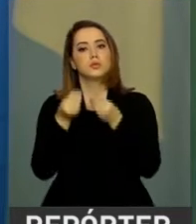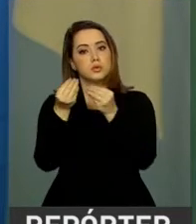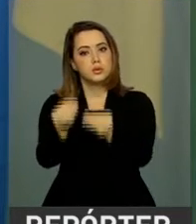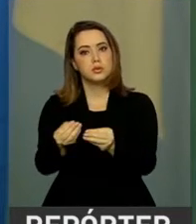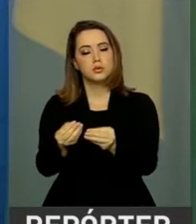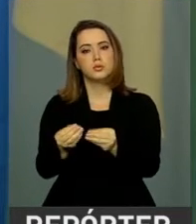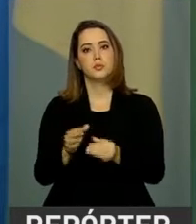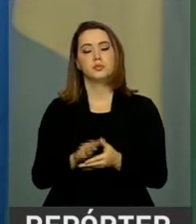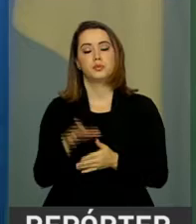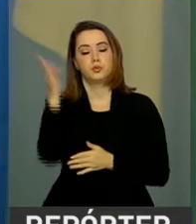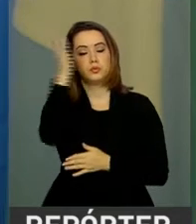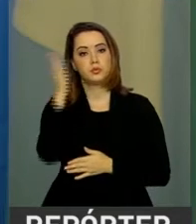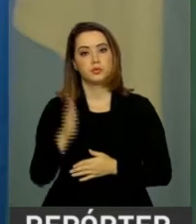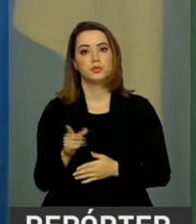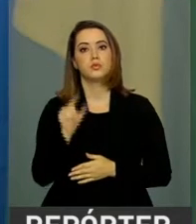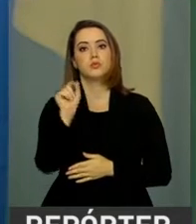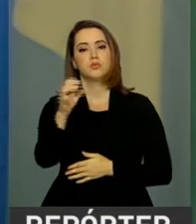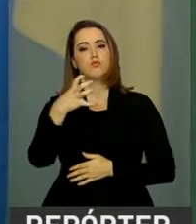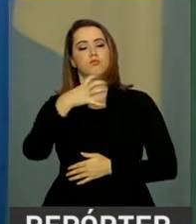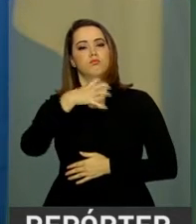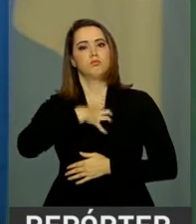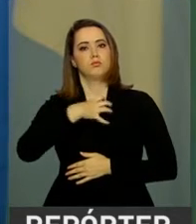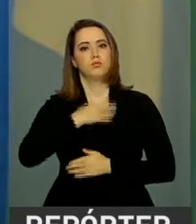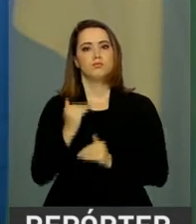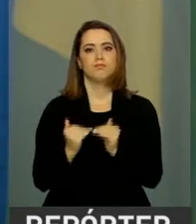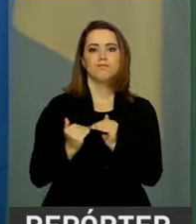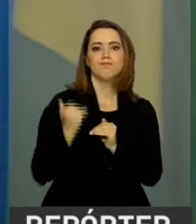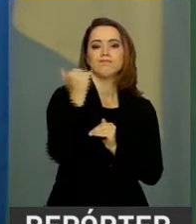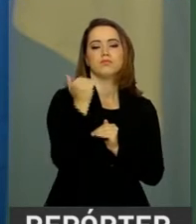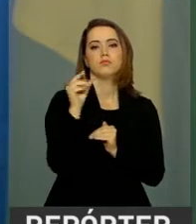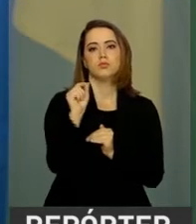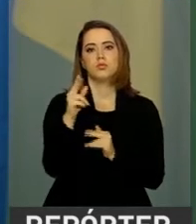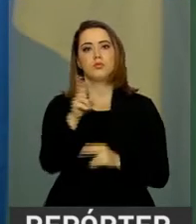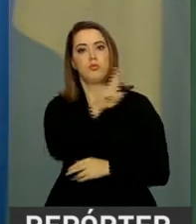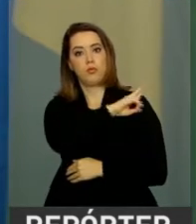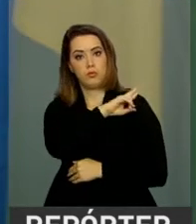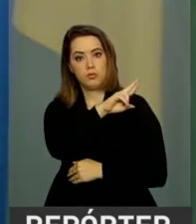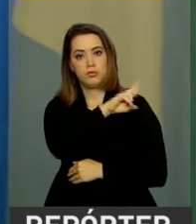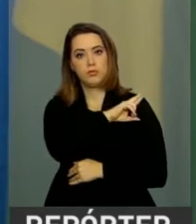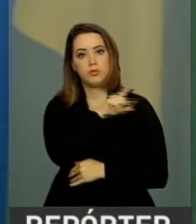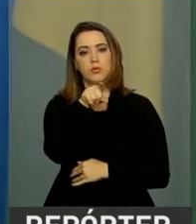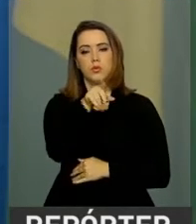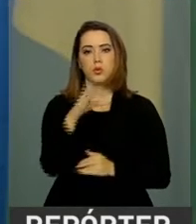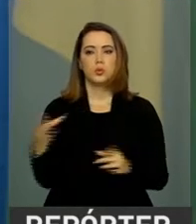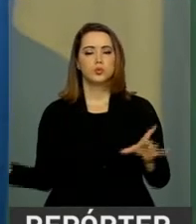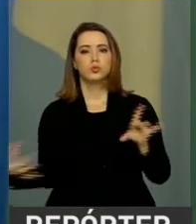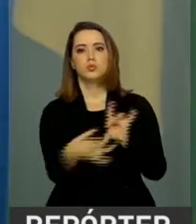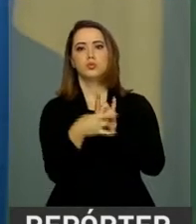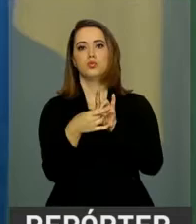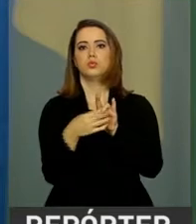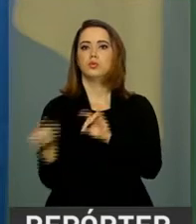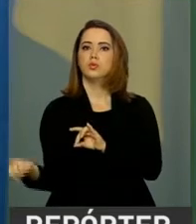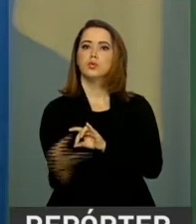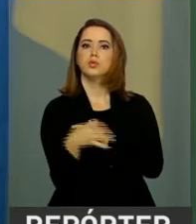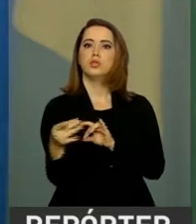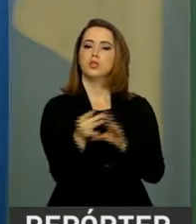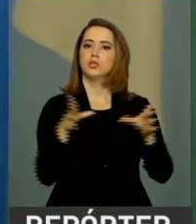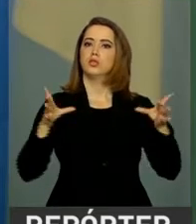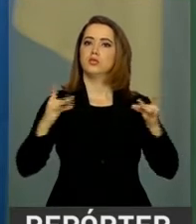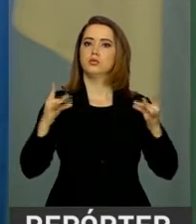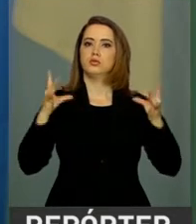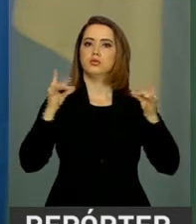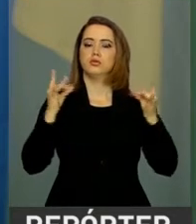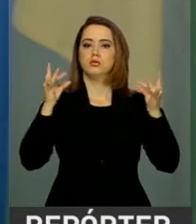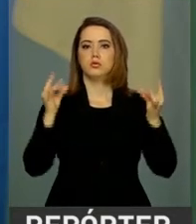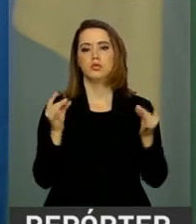deposita o Brasil. Este é o sentido maior da responsabilidade associada às novas estrelas que